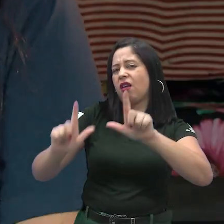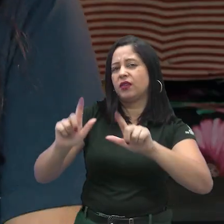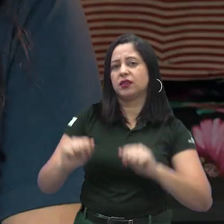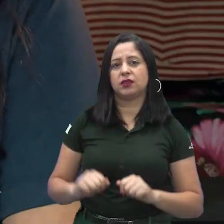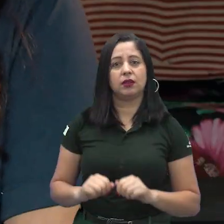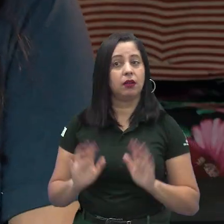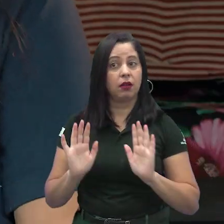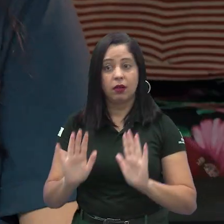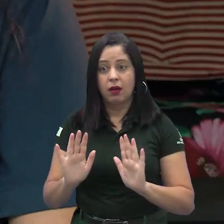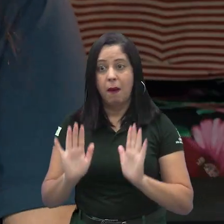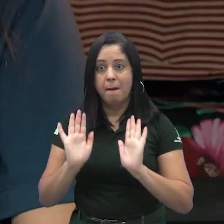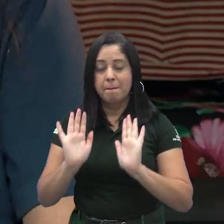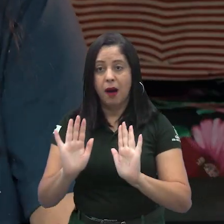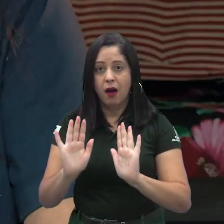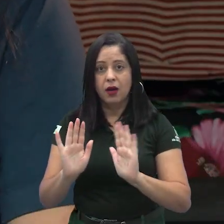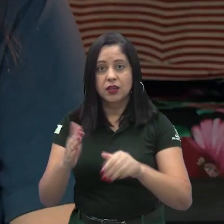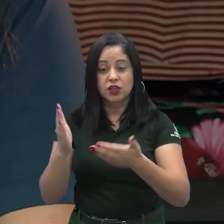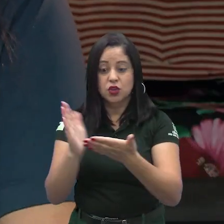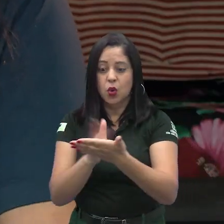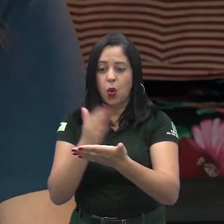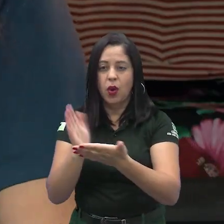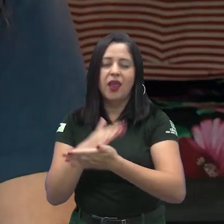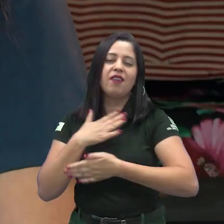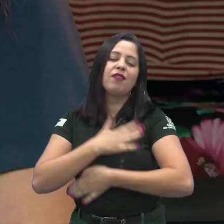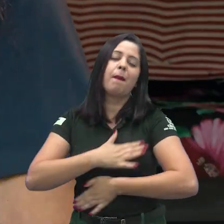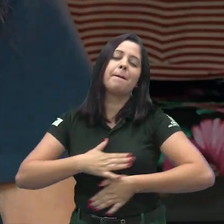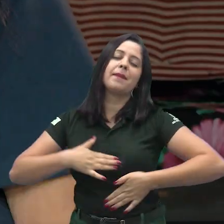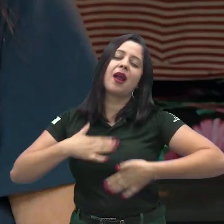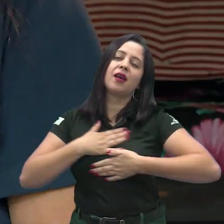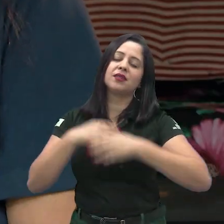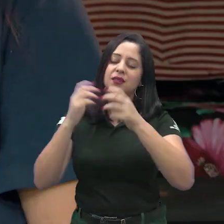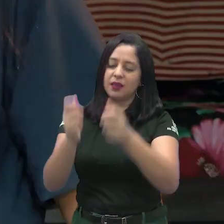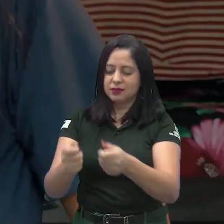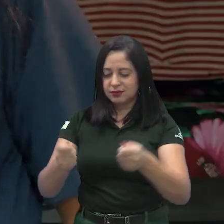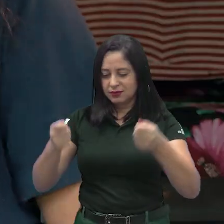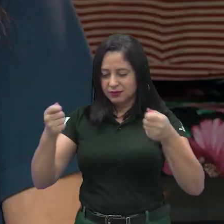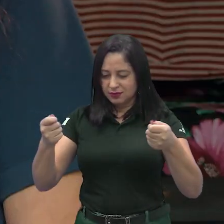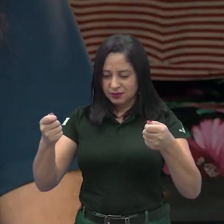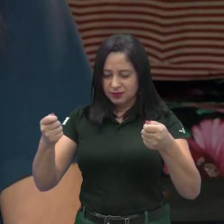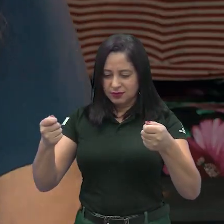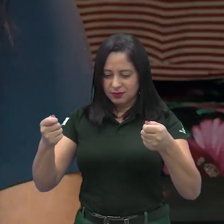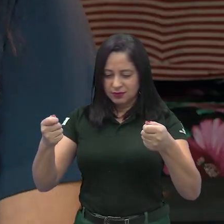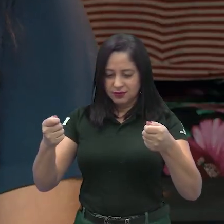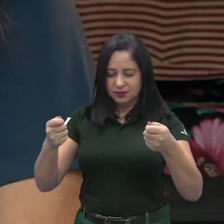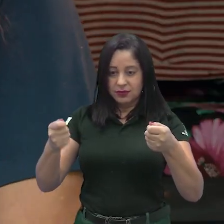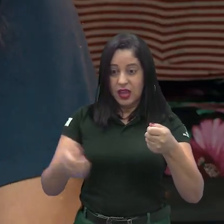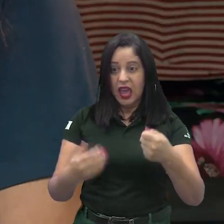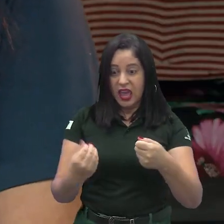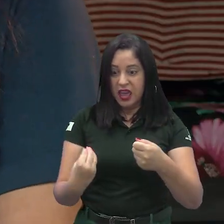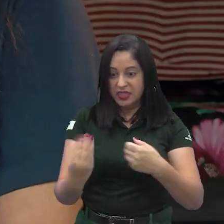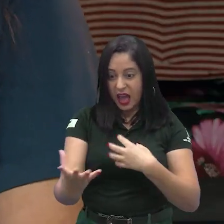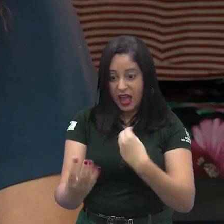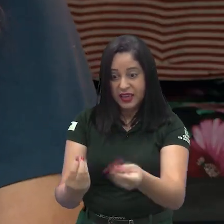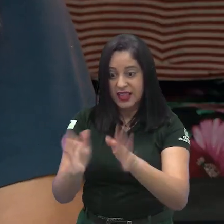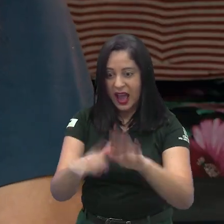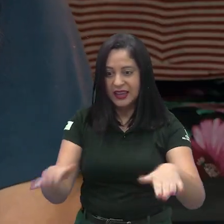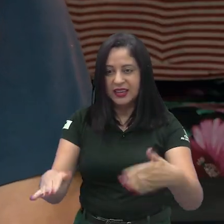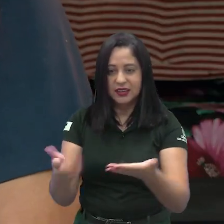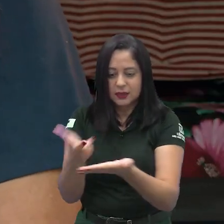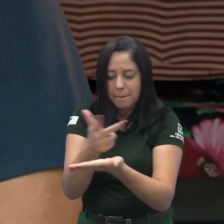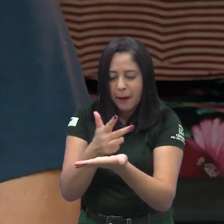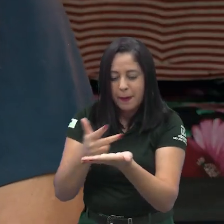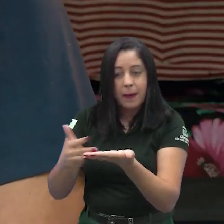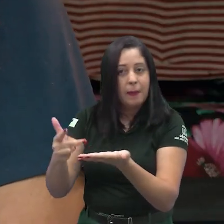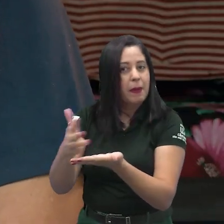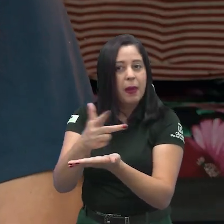televisão, tem tudo. Pô, mas é um prazer, assim, totalmente satisfatório, assim, você entregar um livro para uma criança, mesmo que seja para ela colorir ou